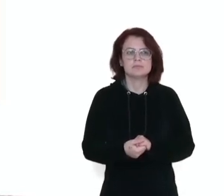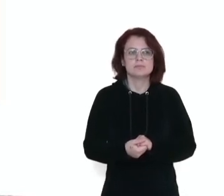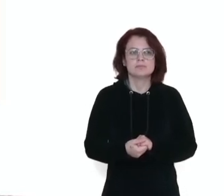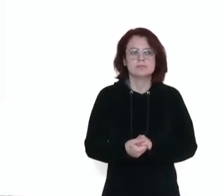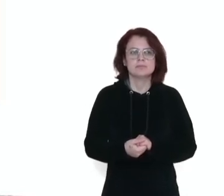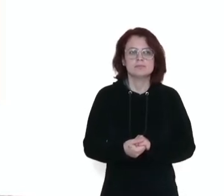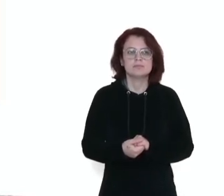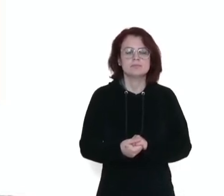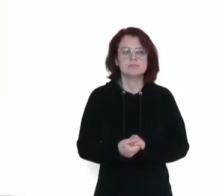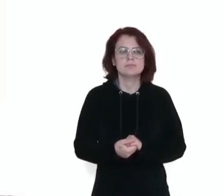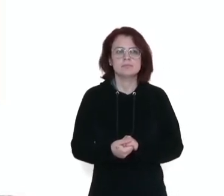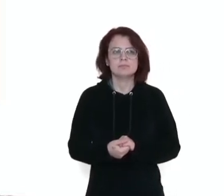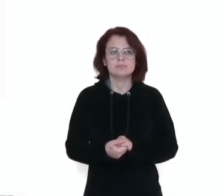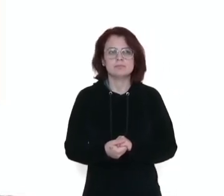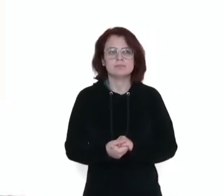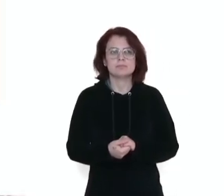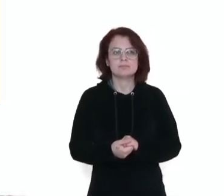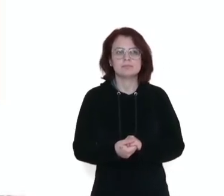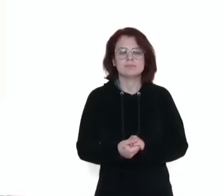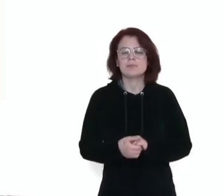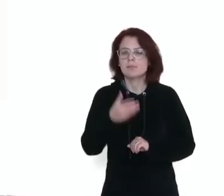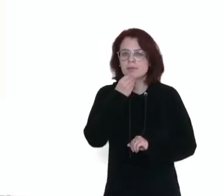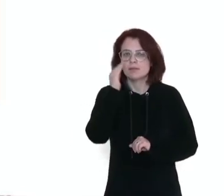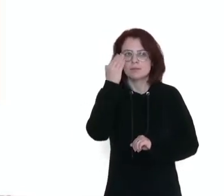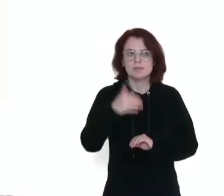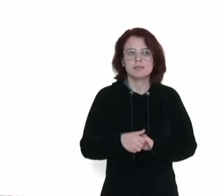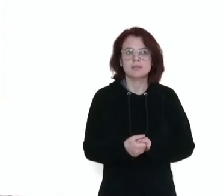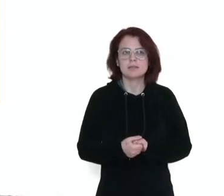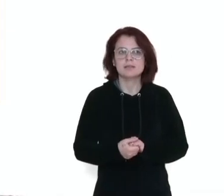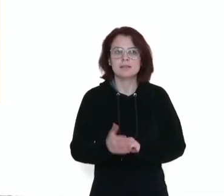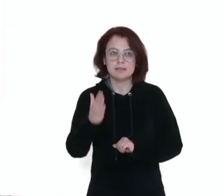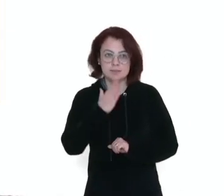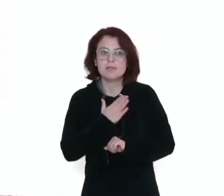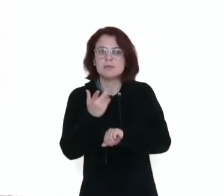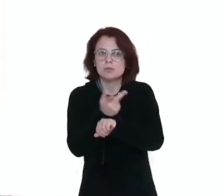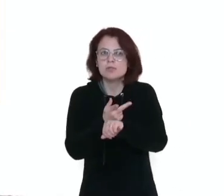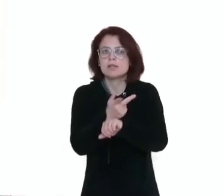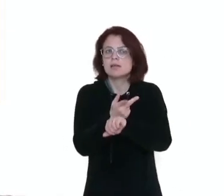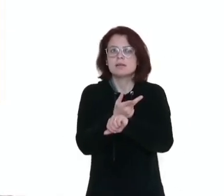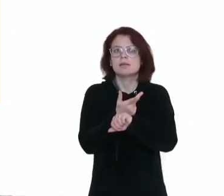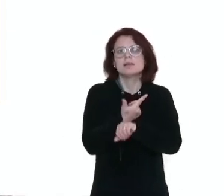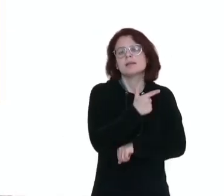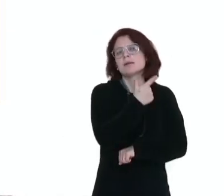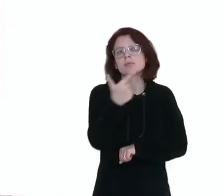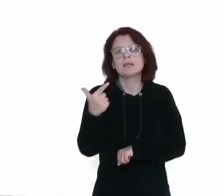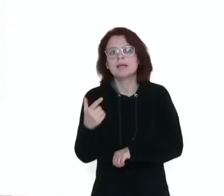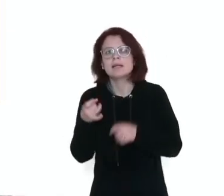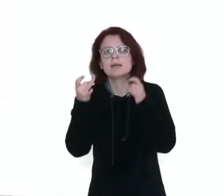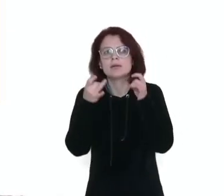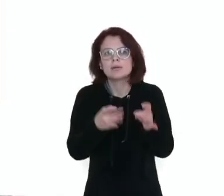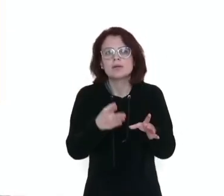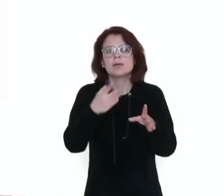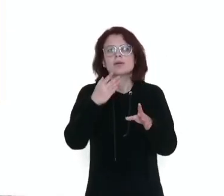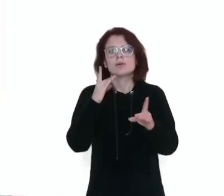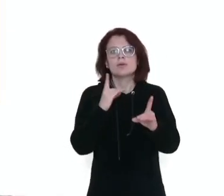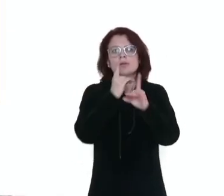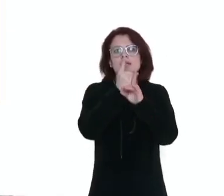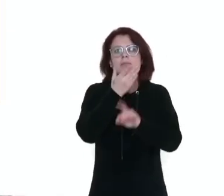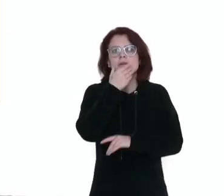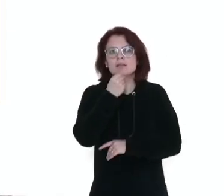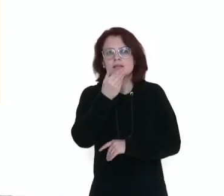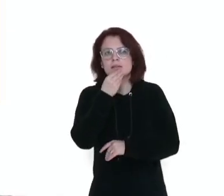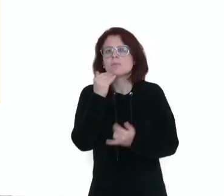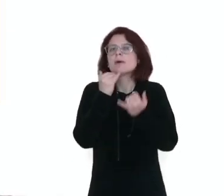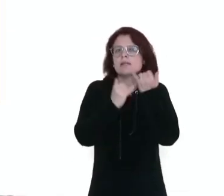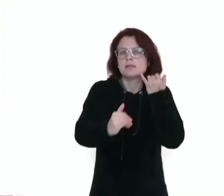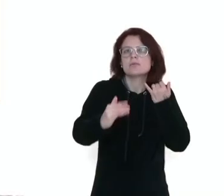do conto O Menino no Espelho, que ele começa assim, ó: nas minhas buscas não deixei de encontrar meninos bastante